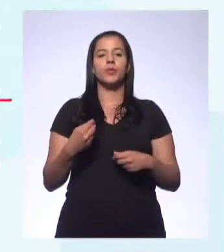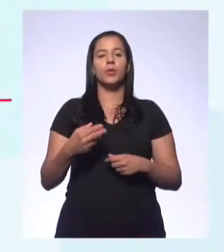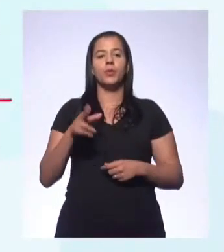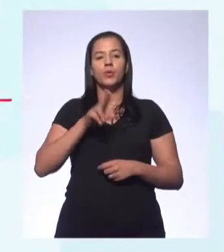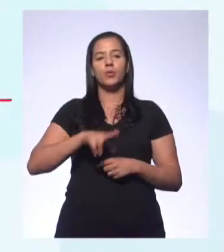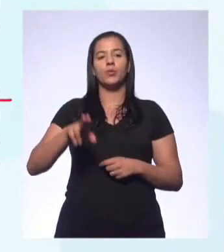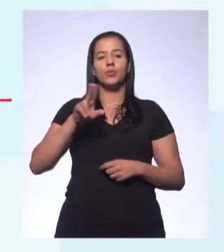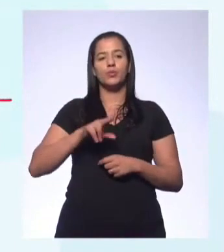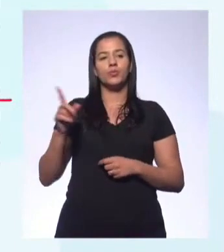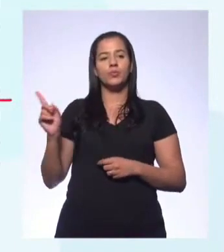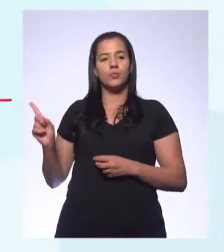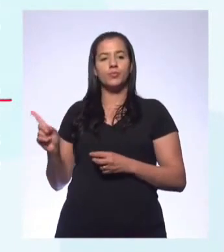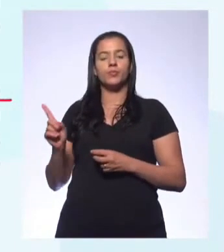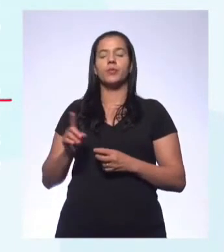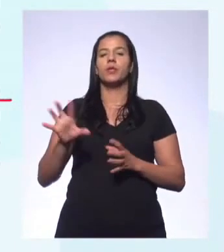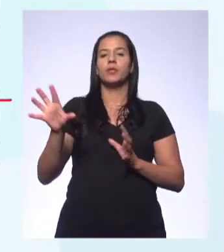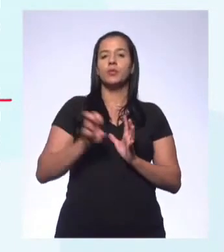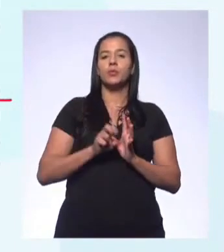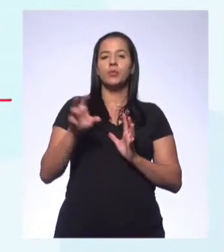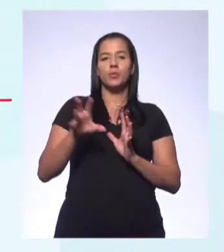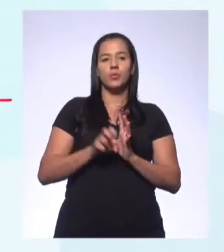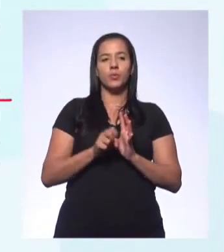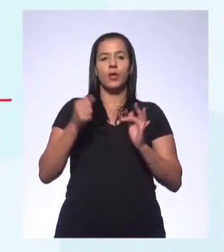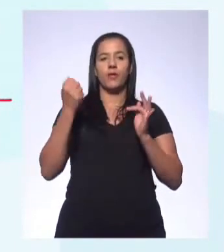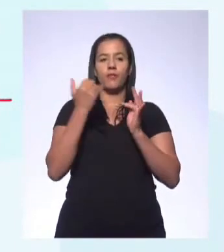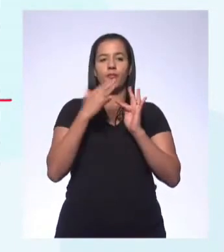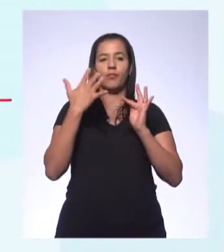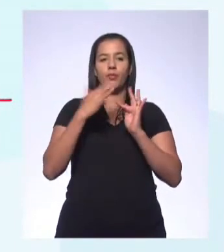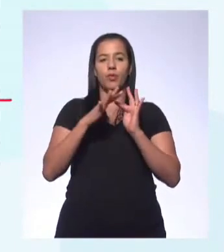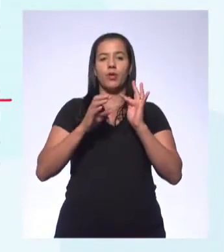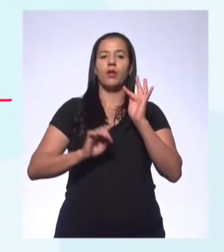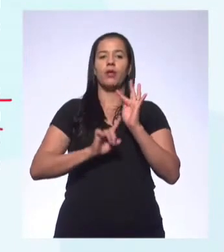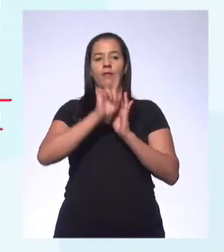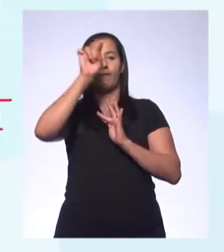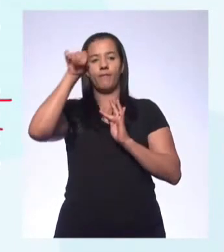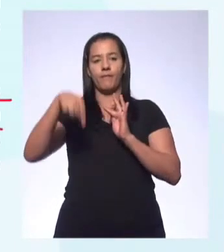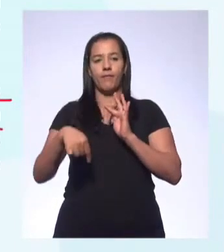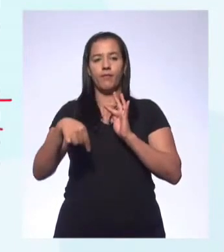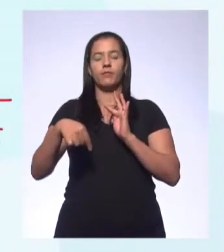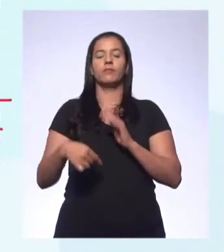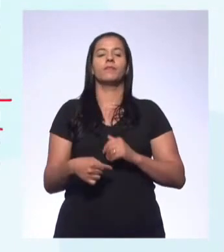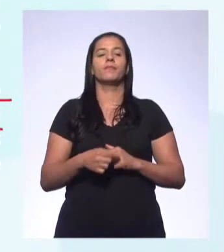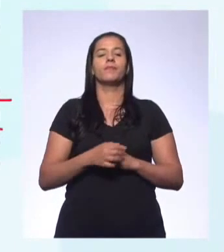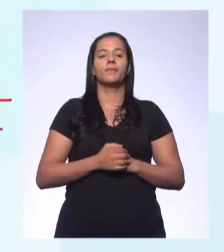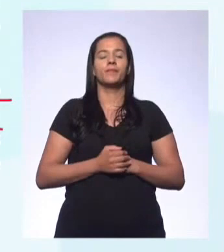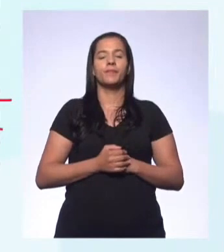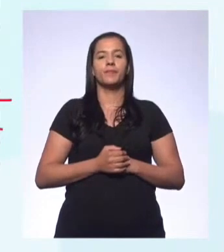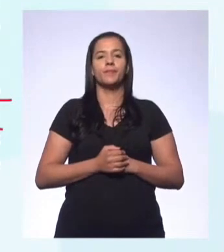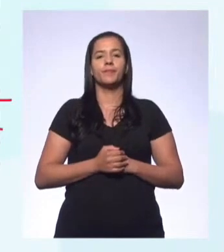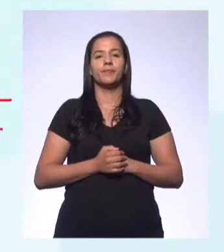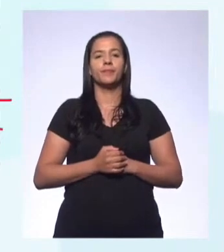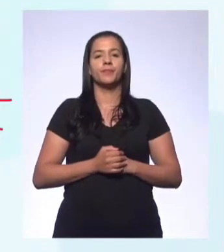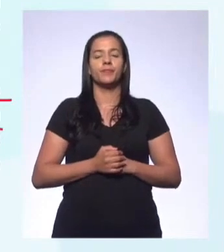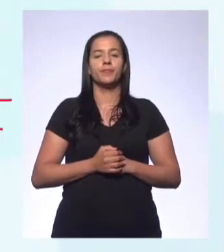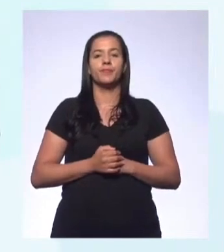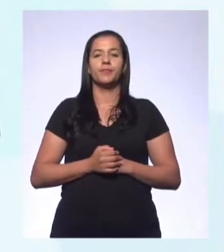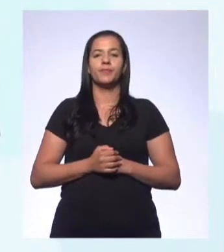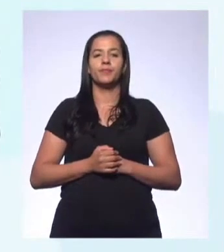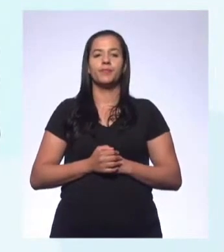consomem o oxigênio. A fotossíntese repõe o gás na atmosfera,